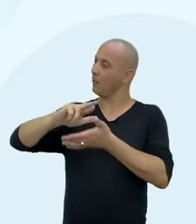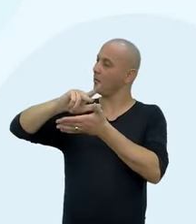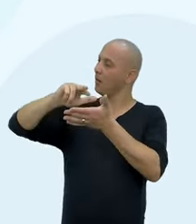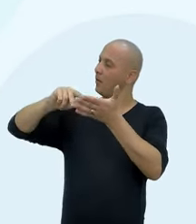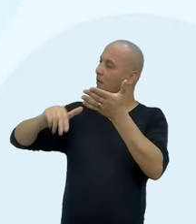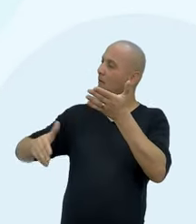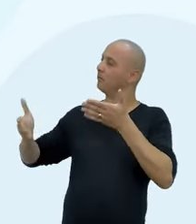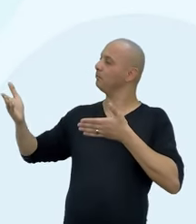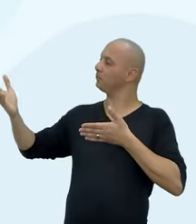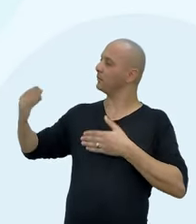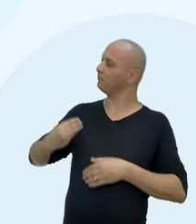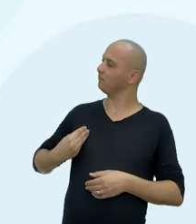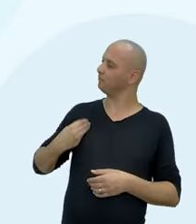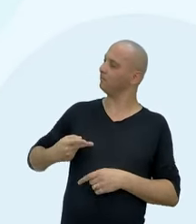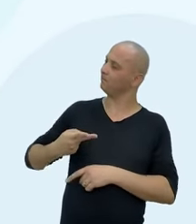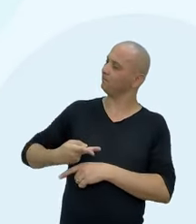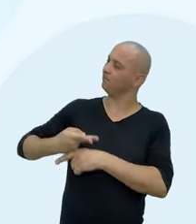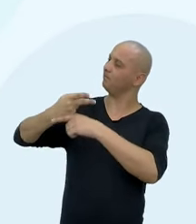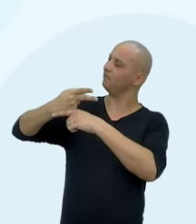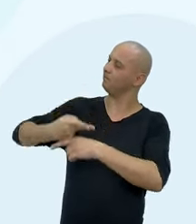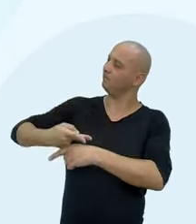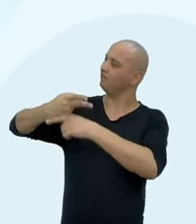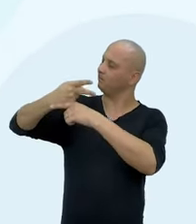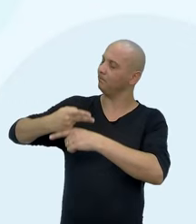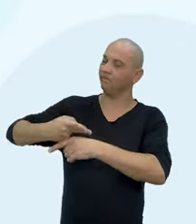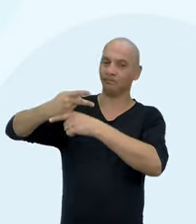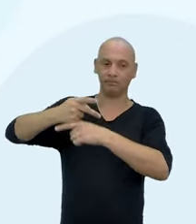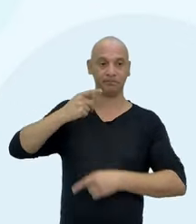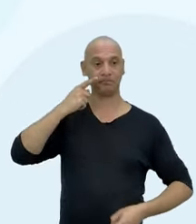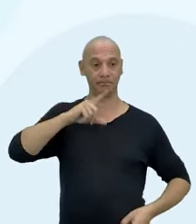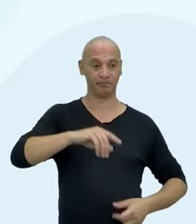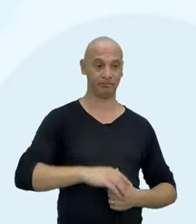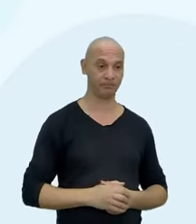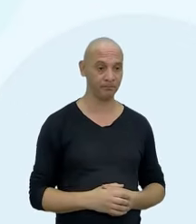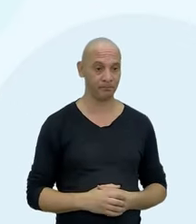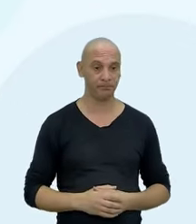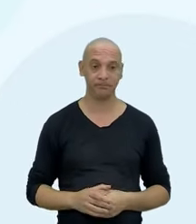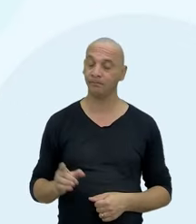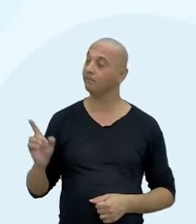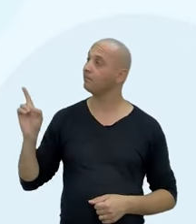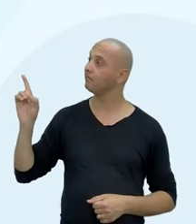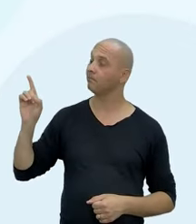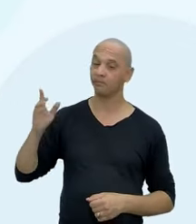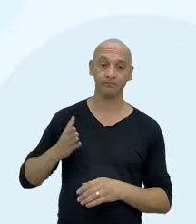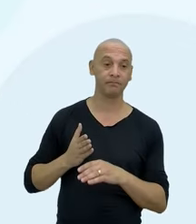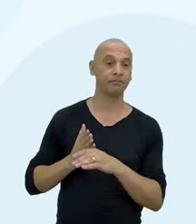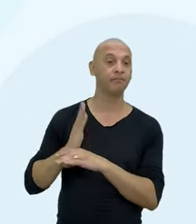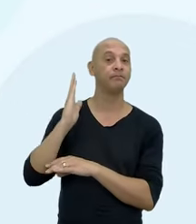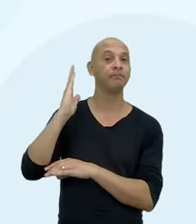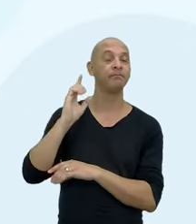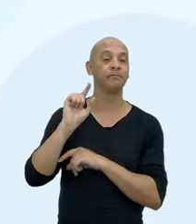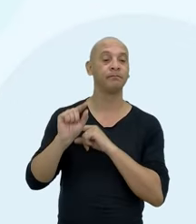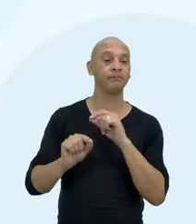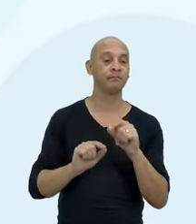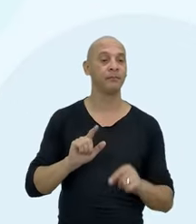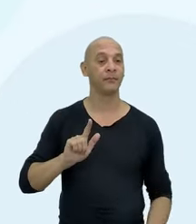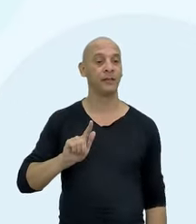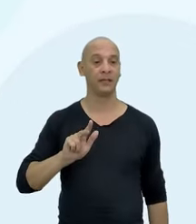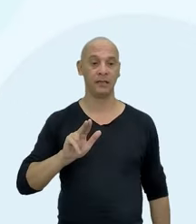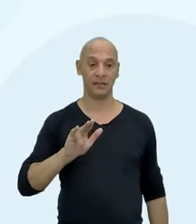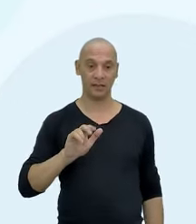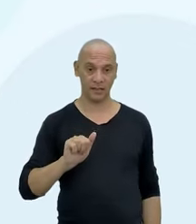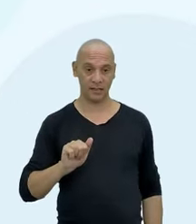vários prêmios para nós participamos sempre sendo finalizados ou vencedores aprovação guia de Tecnologia do